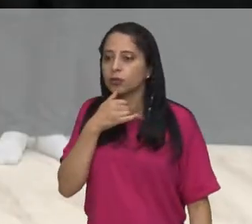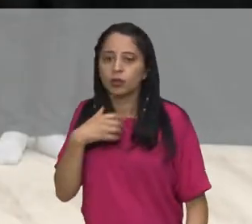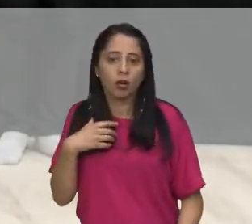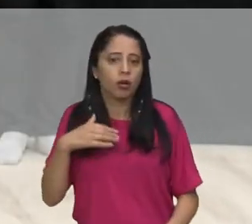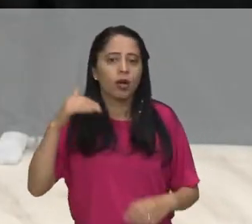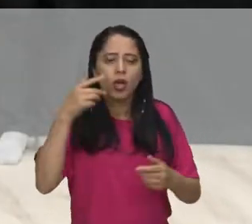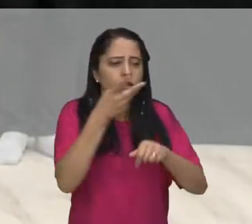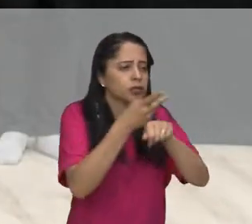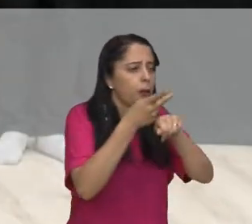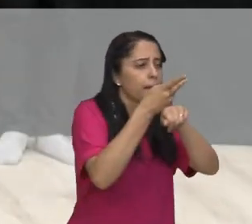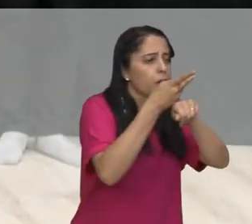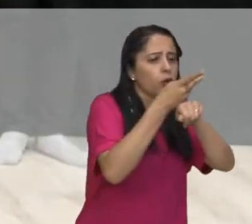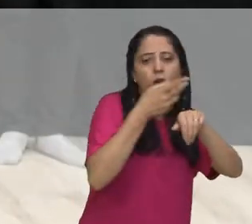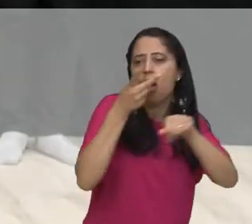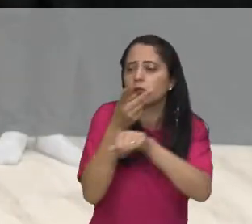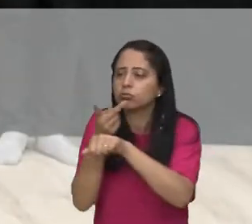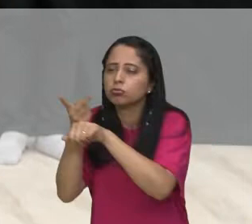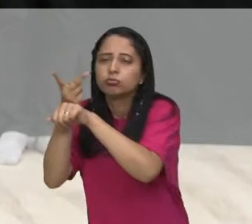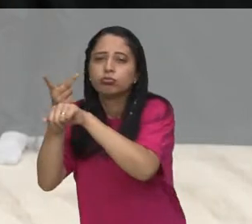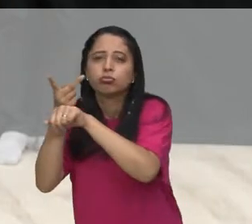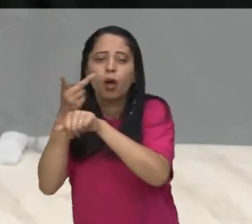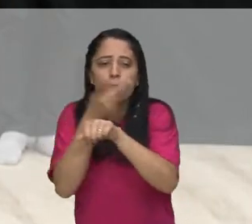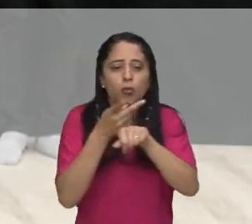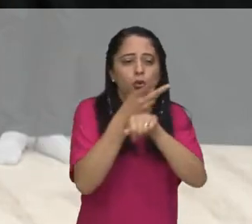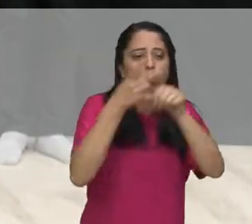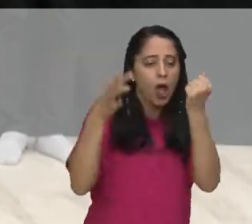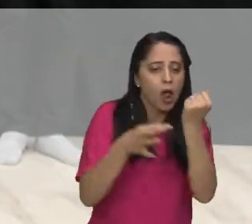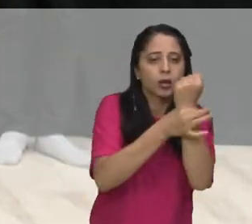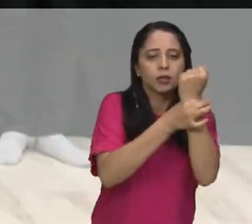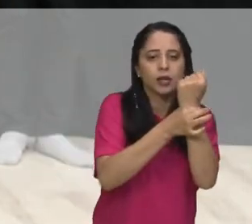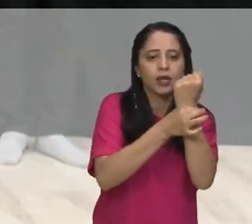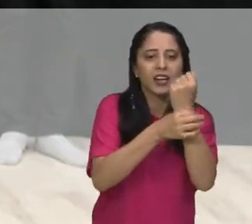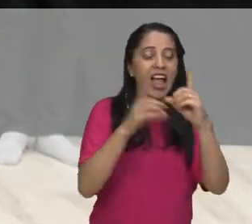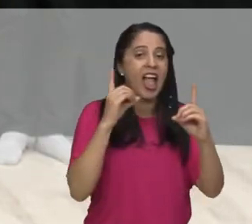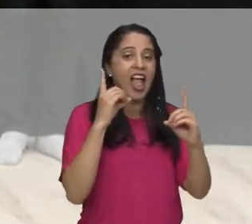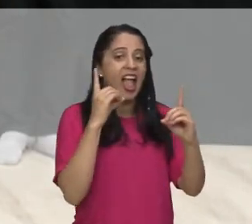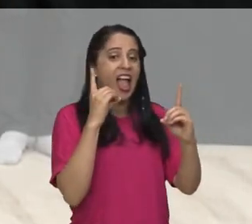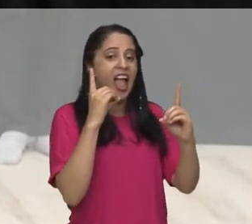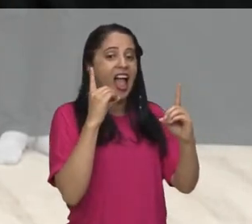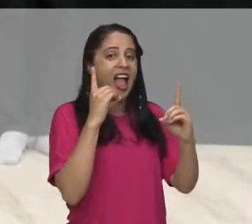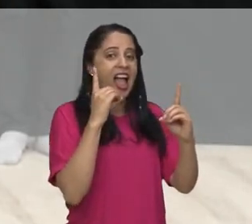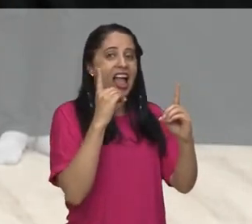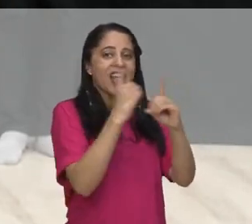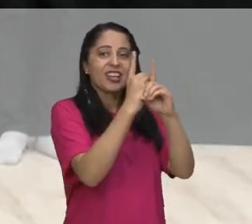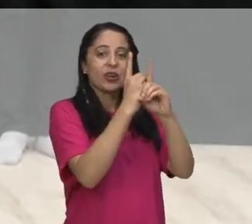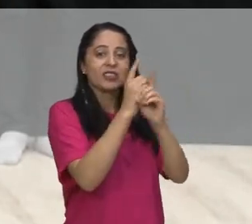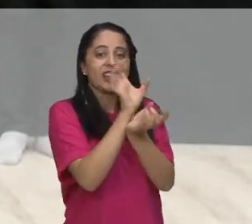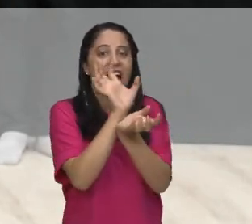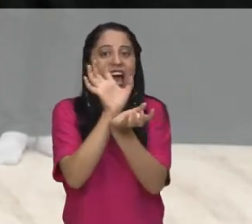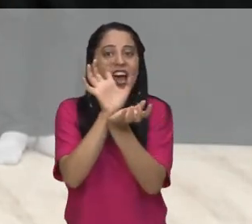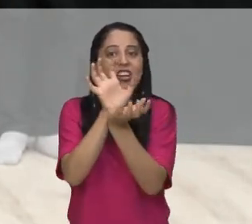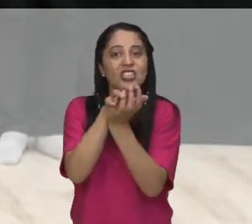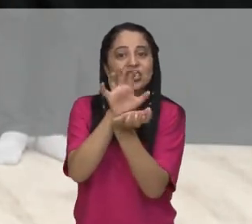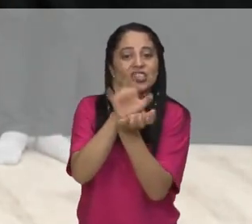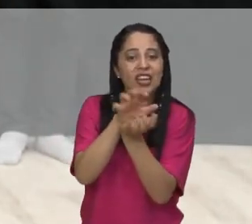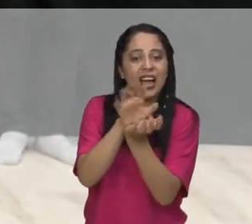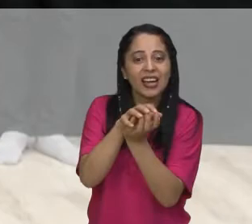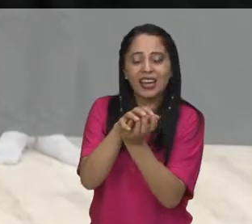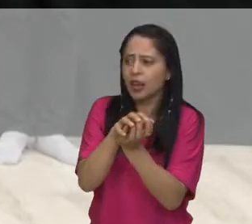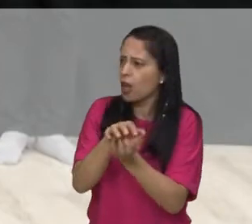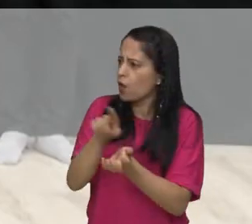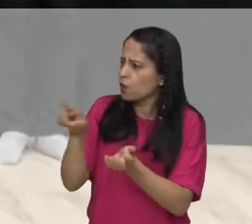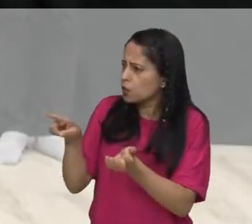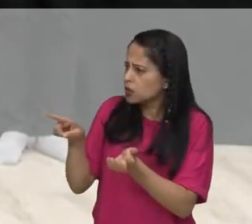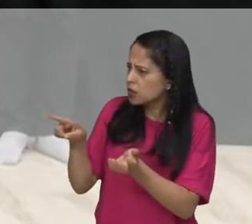Desesperados, procurando um lugar seguro para morar, encontraram seu amigo jacaré. Vocês, por